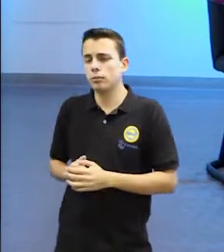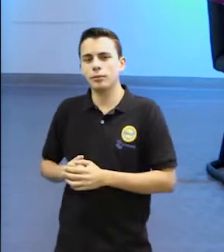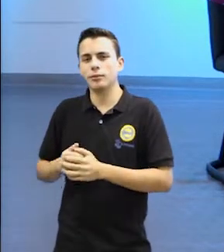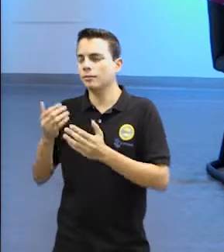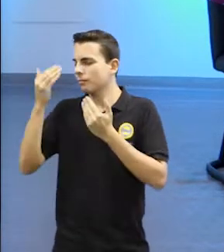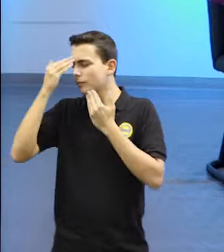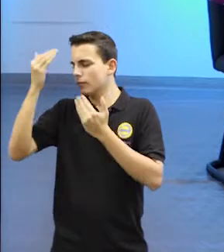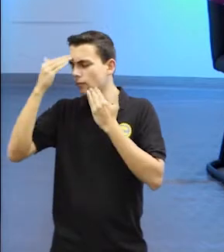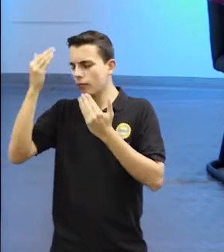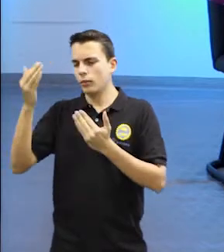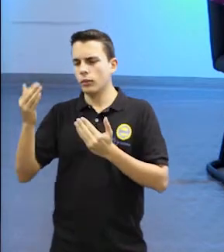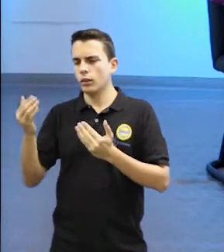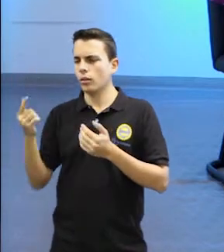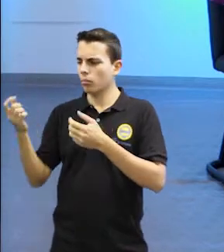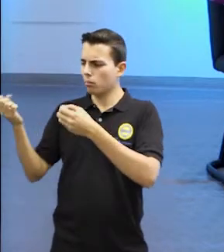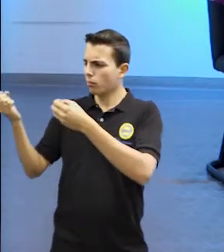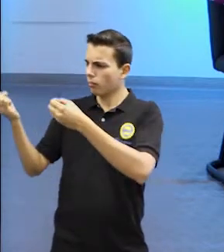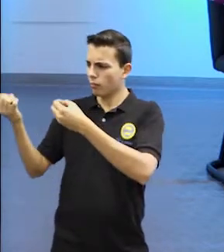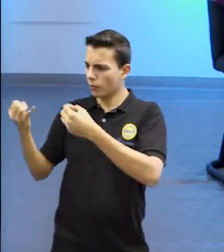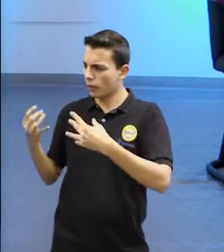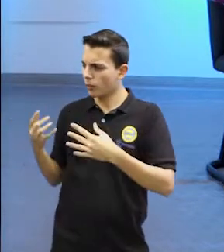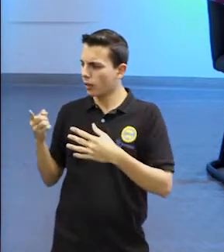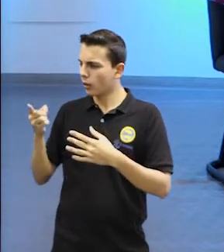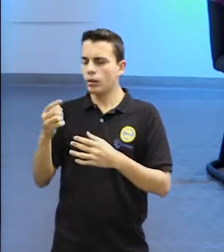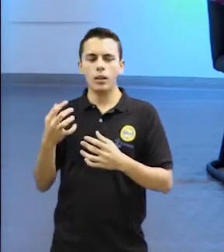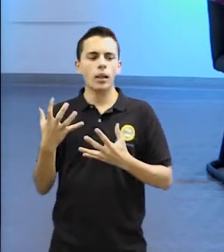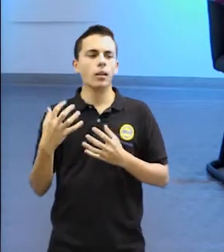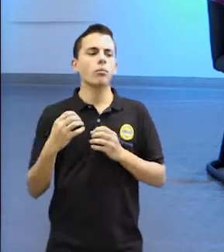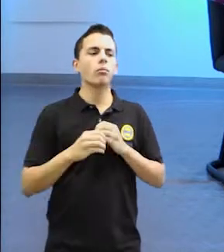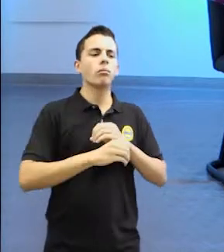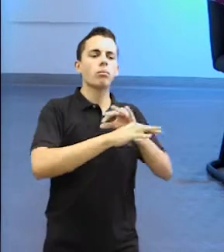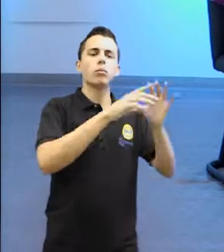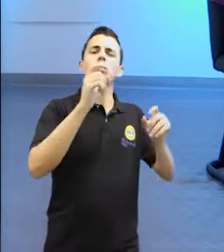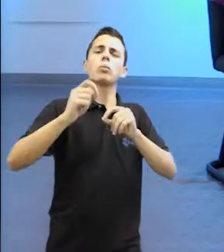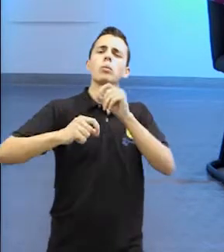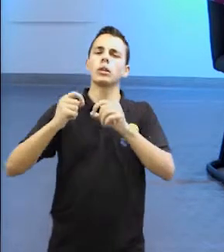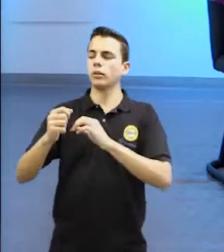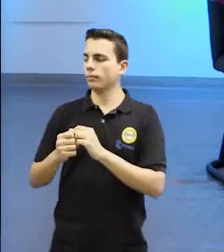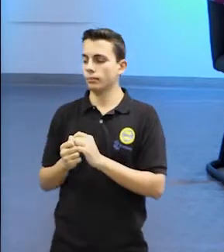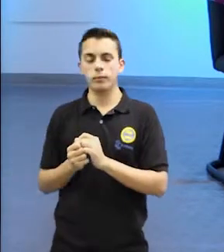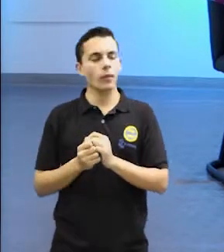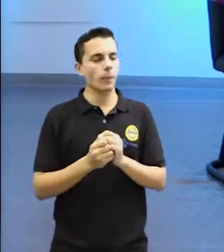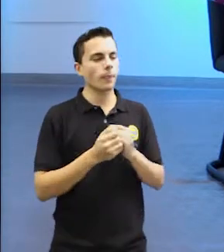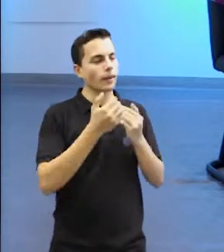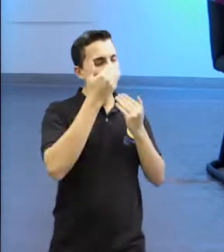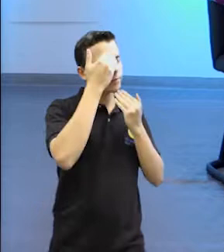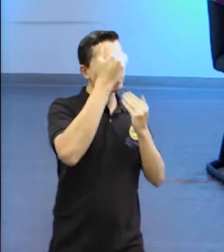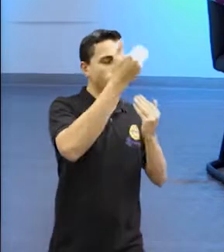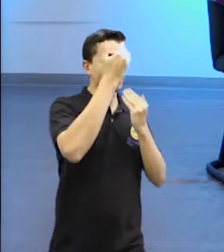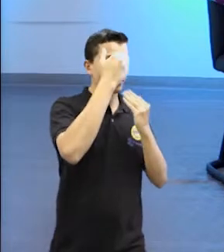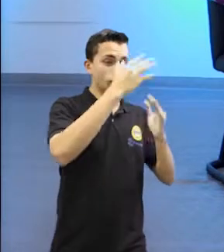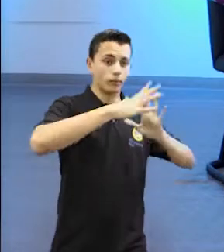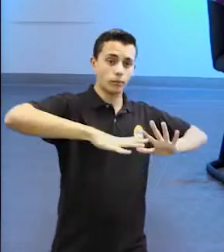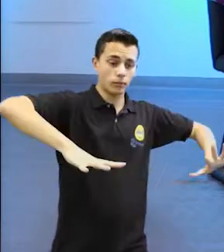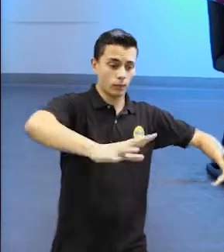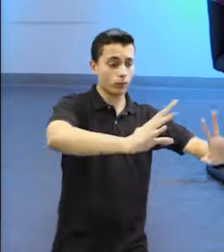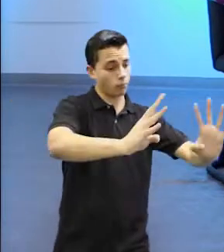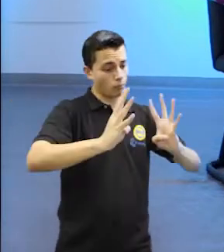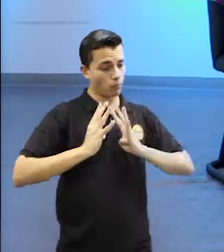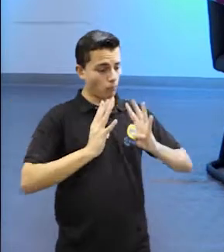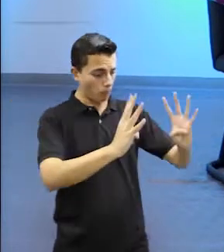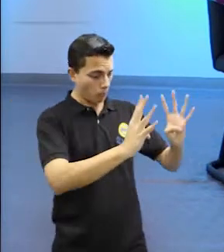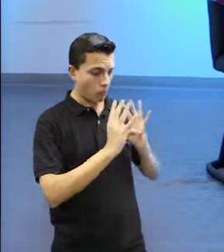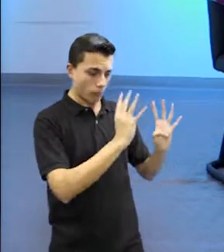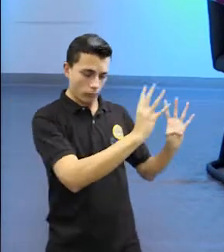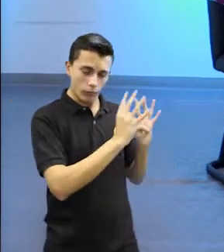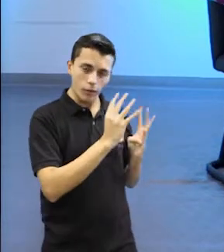suas mensagens para o nosso tempinho que está acabando. Eu agradeço a atenção de todos, né, de poder, a oportunidade que estão dando a gente